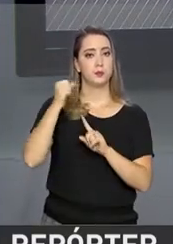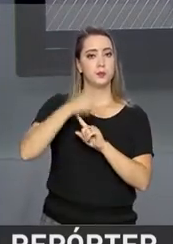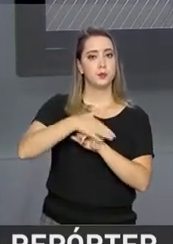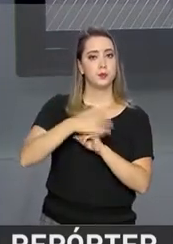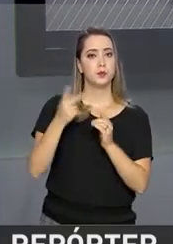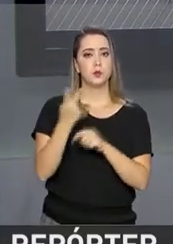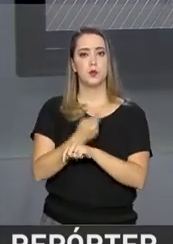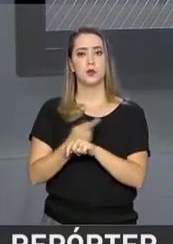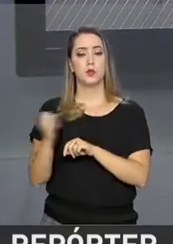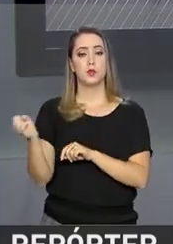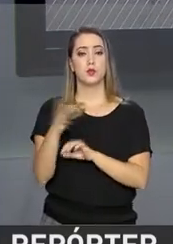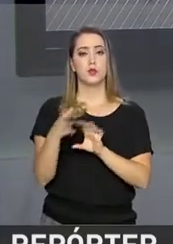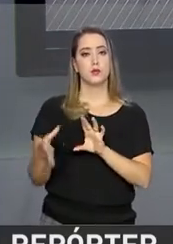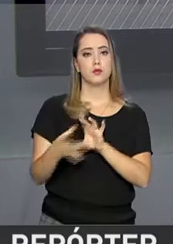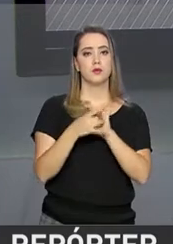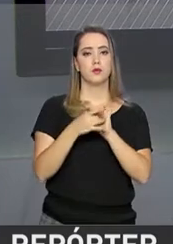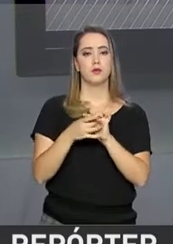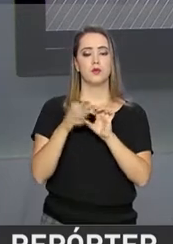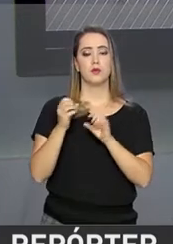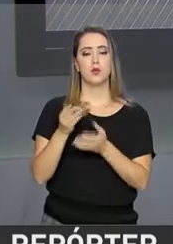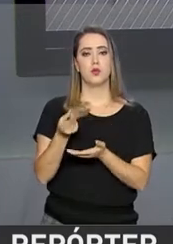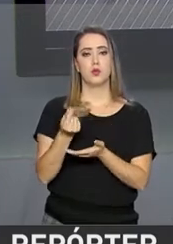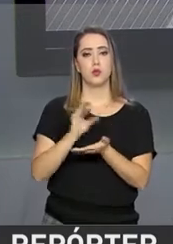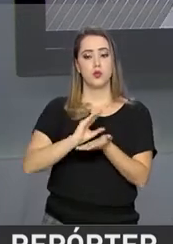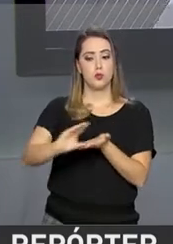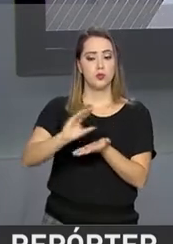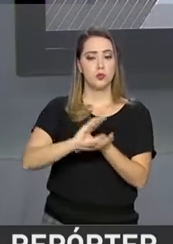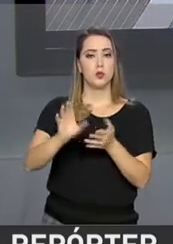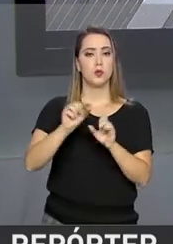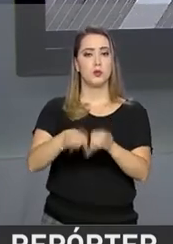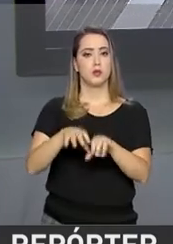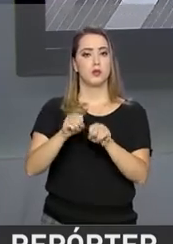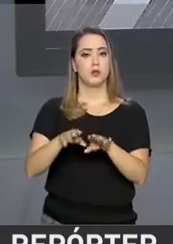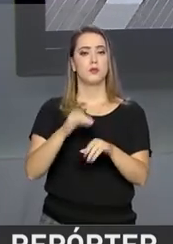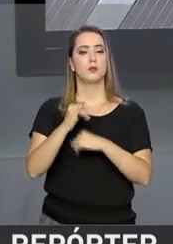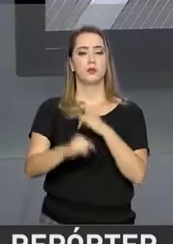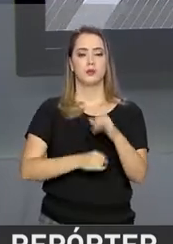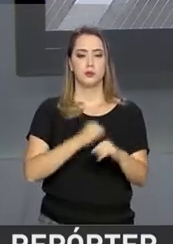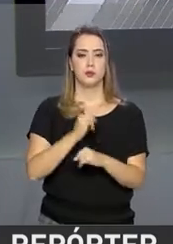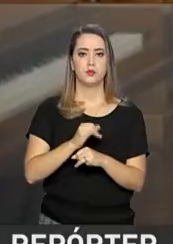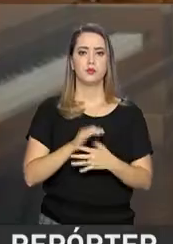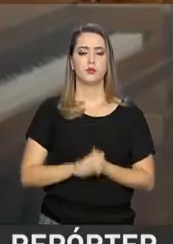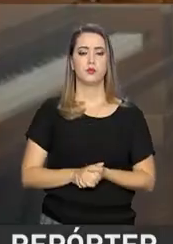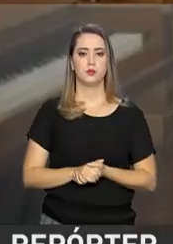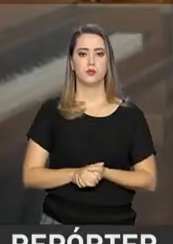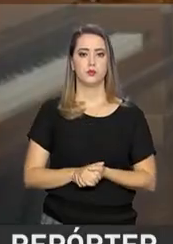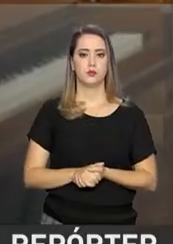buscado novas parcerias e investido em educação e conteúdos na internet